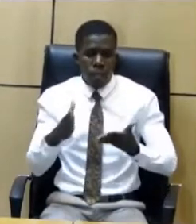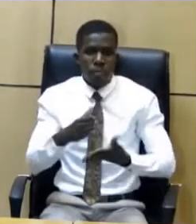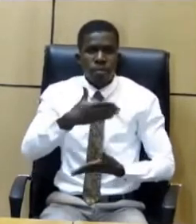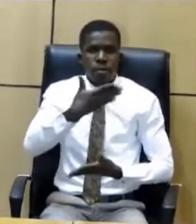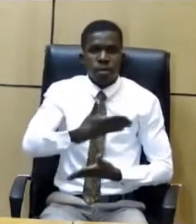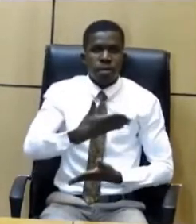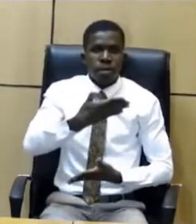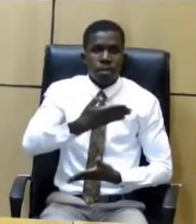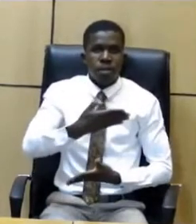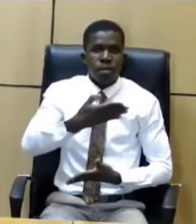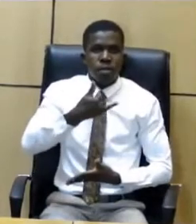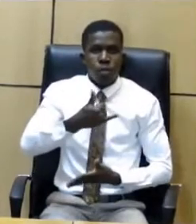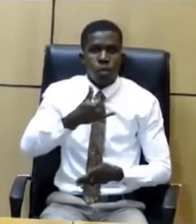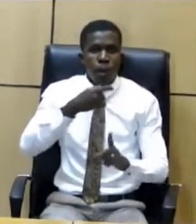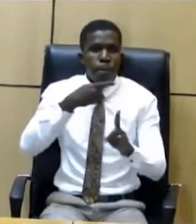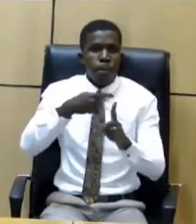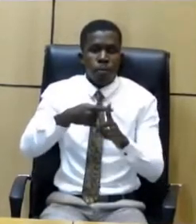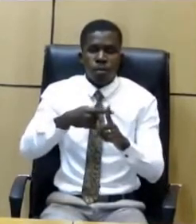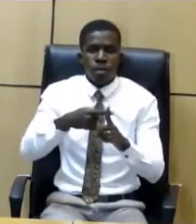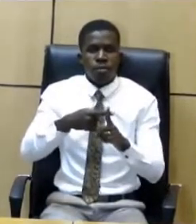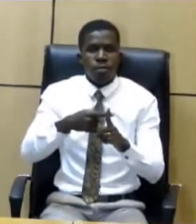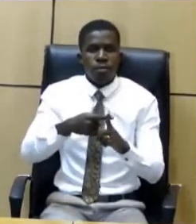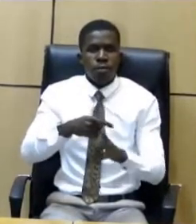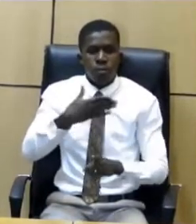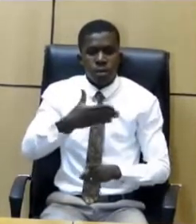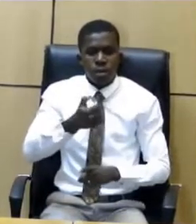172 amostras positivas,